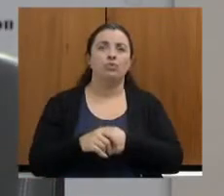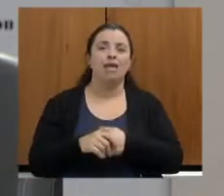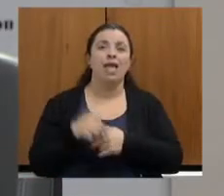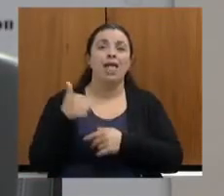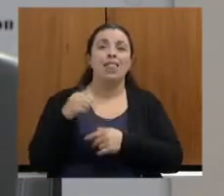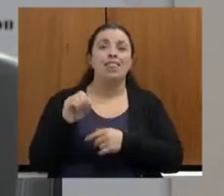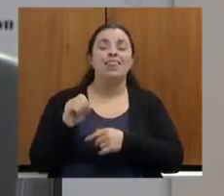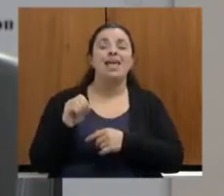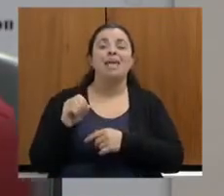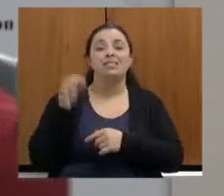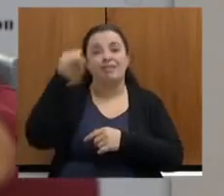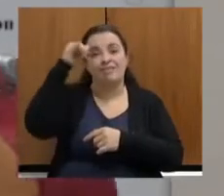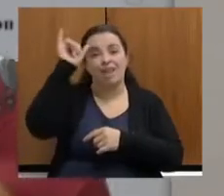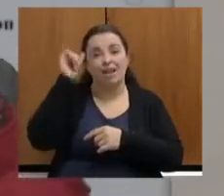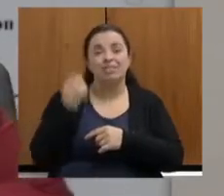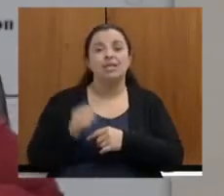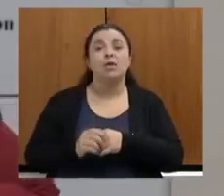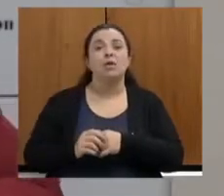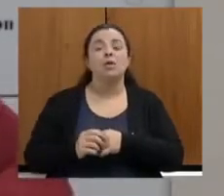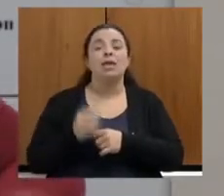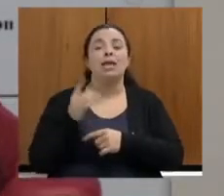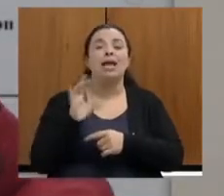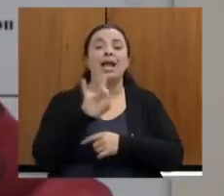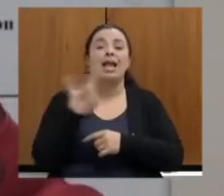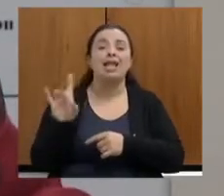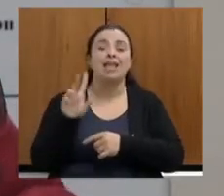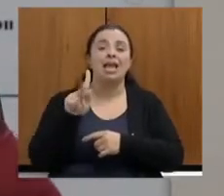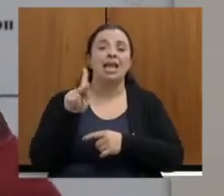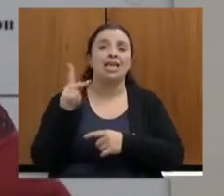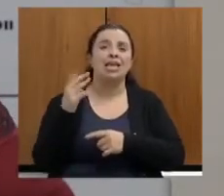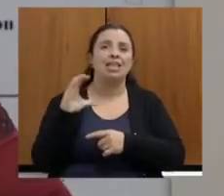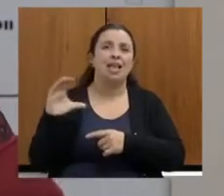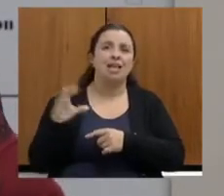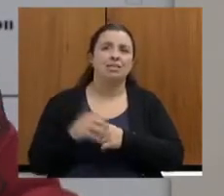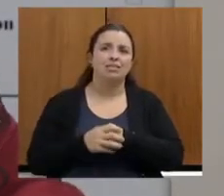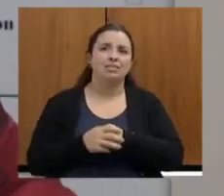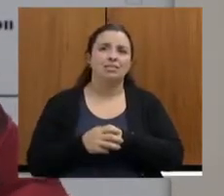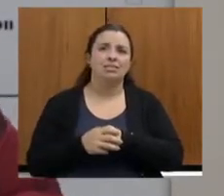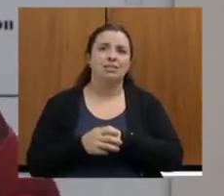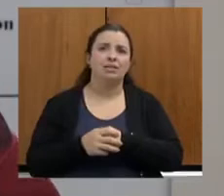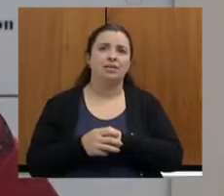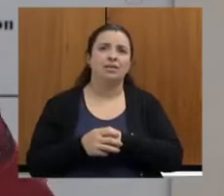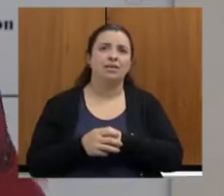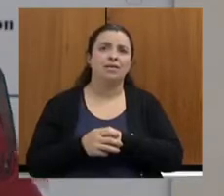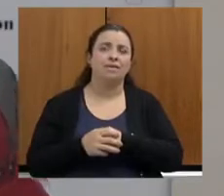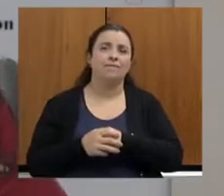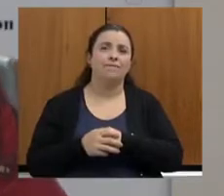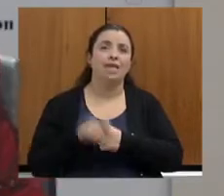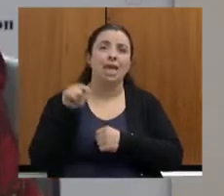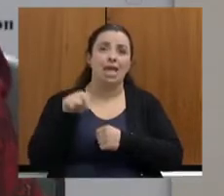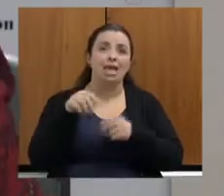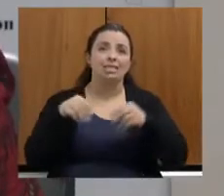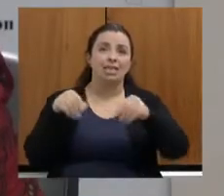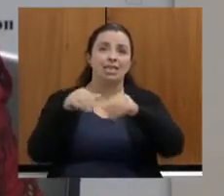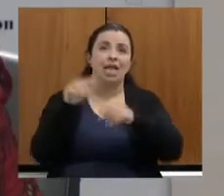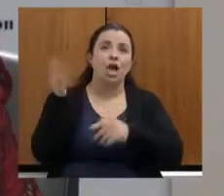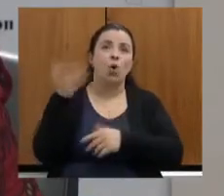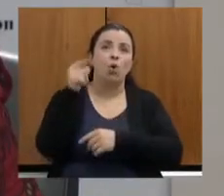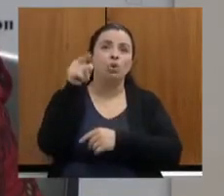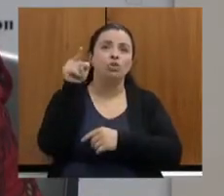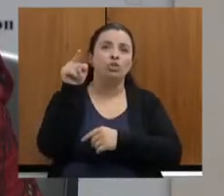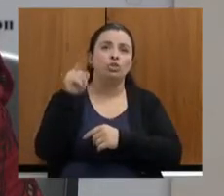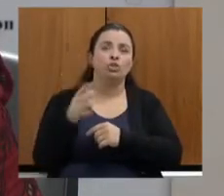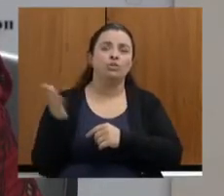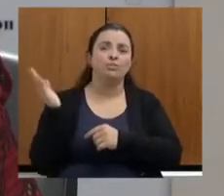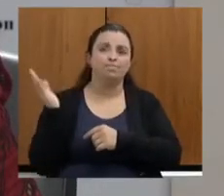superpopulação de vaca Piquete rotacionado essa terra hoje depois da passagem da Lama